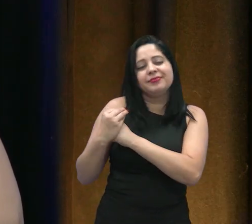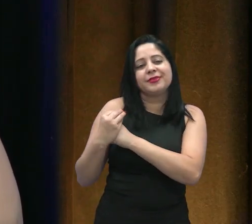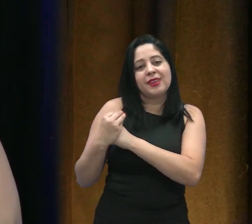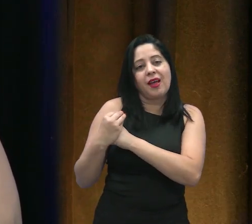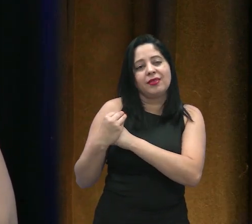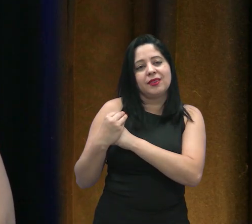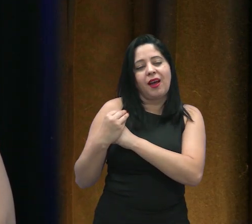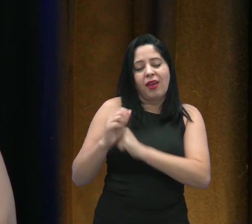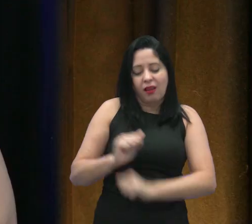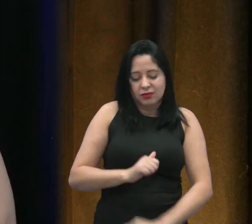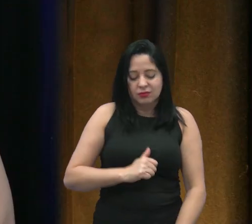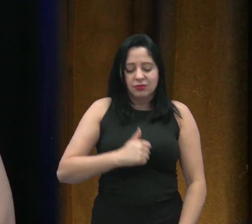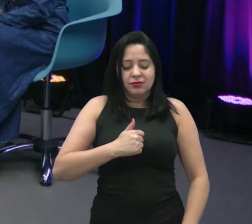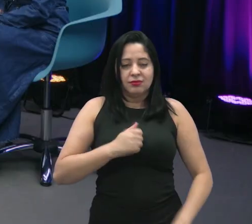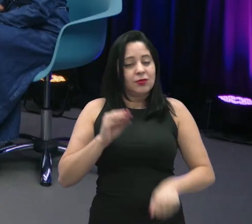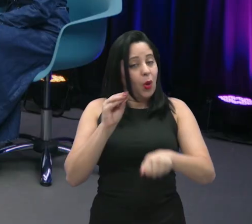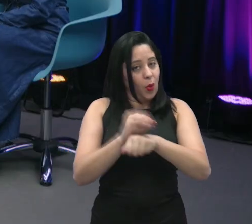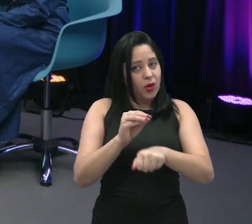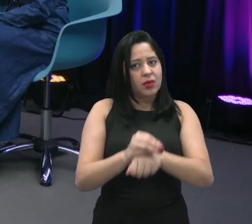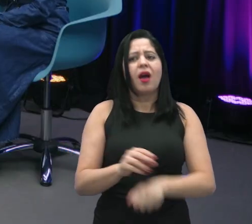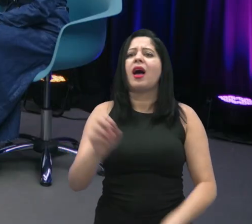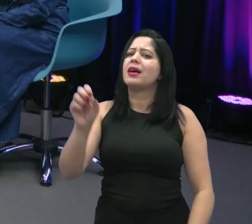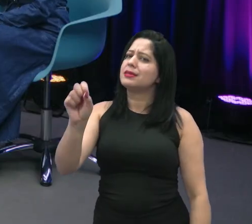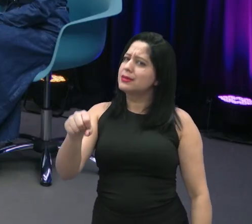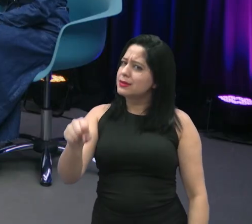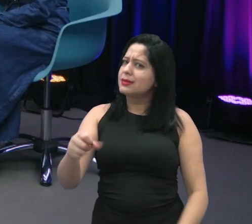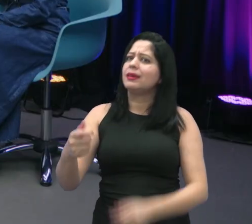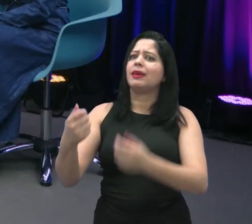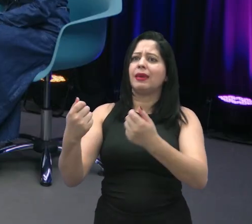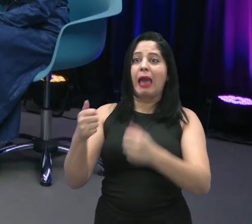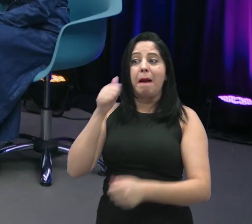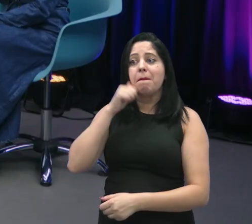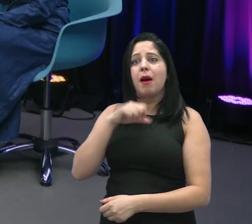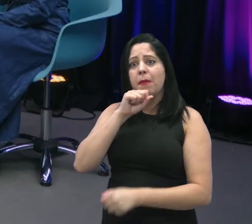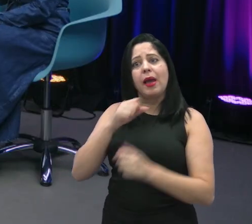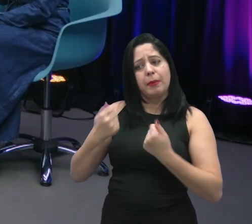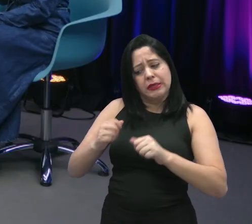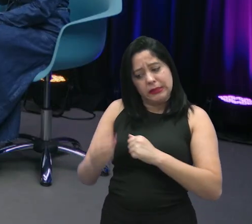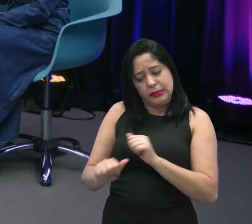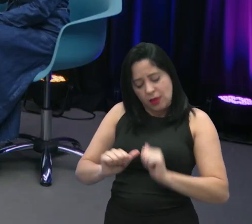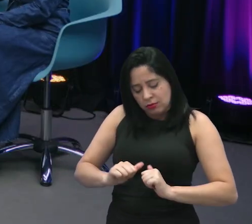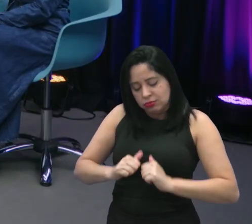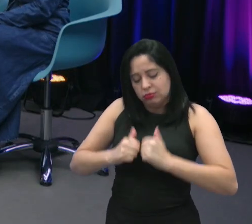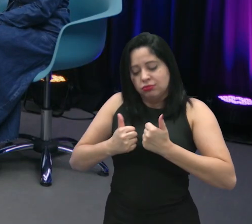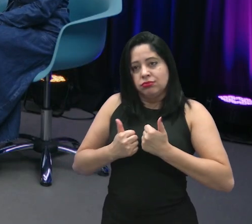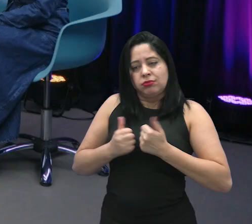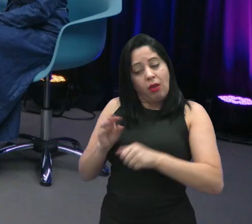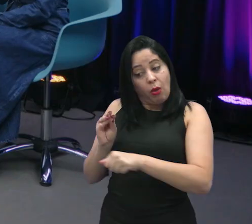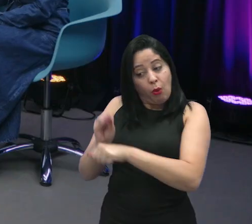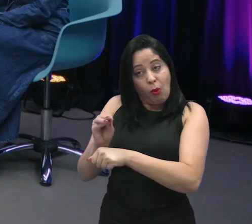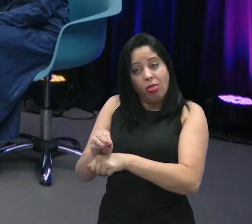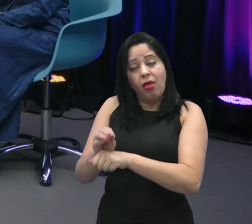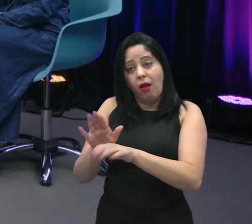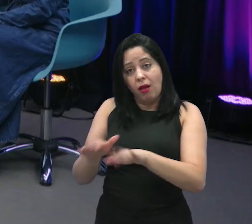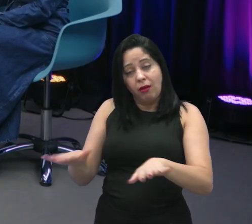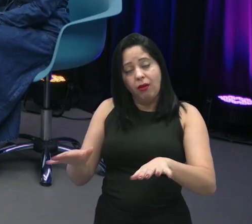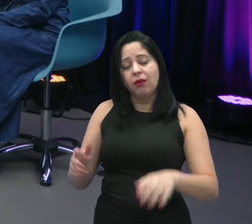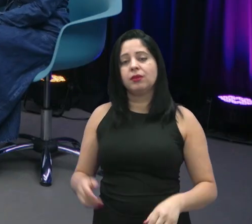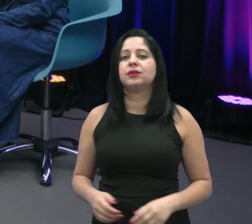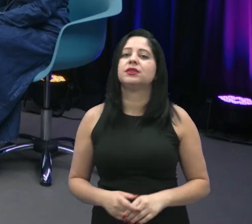que ser cuidado. Exato. Para que você esteja bem com você mesmo e certo da situação, para que você possa estar pronto para agir,